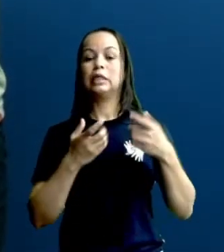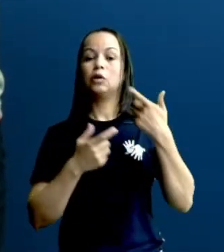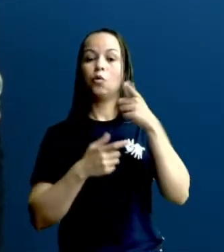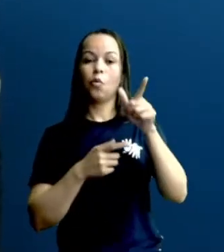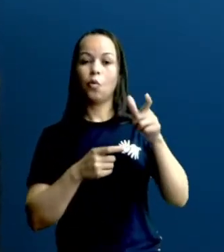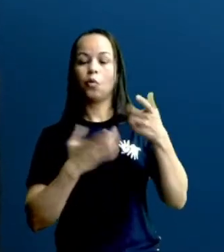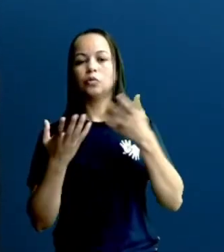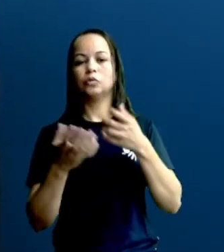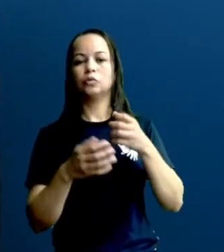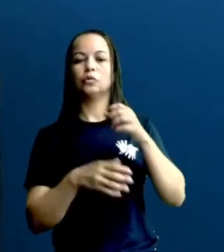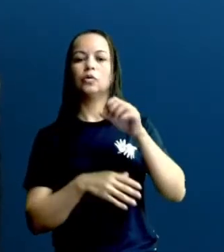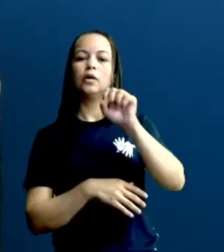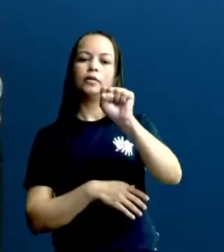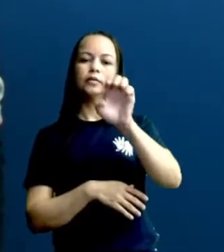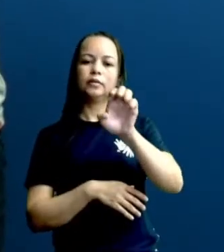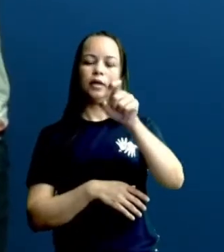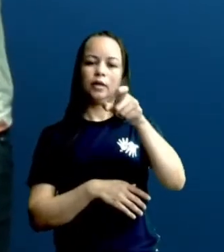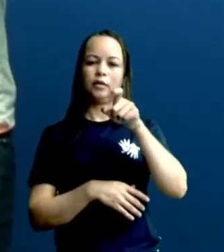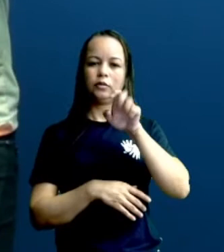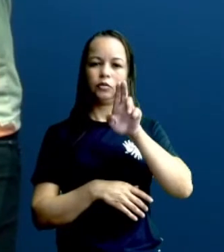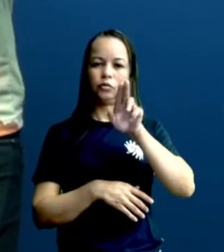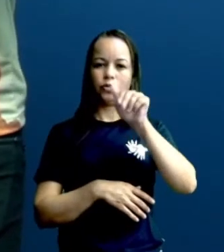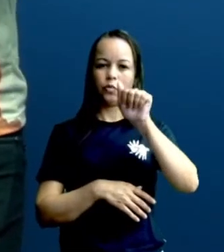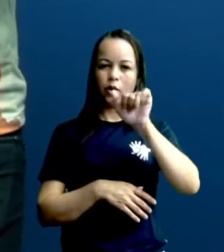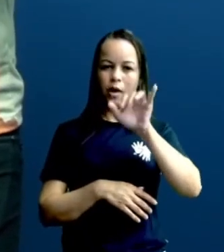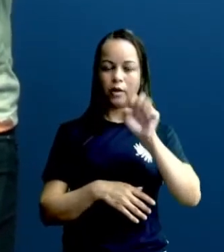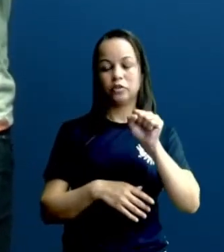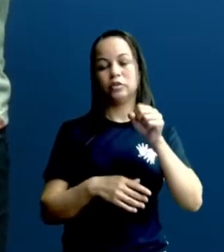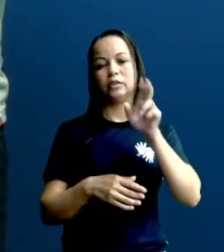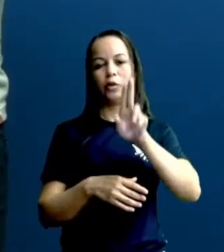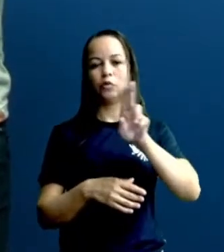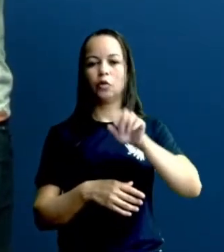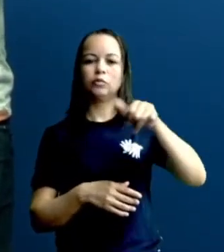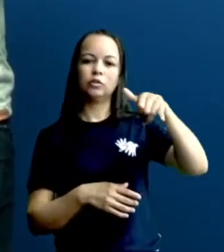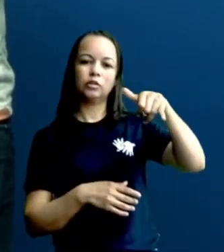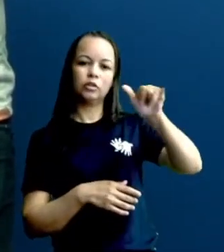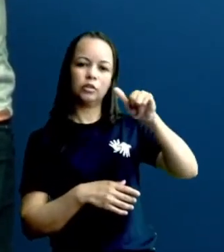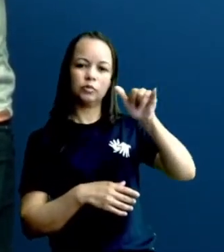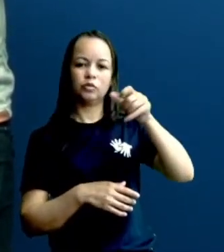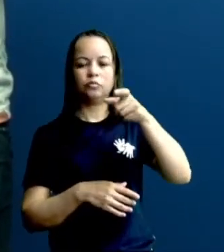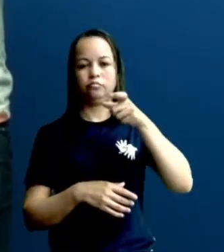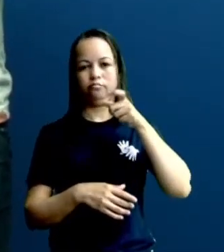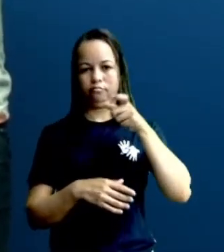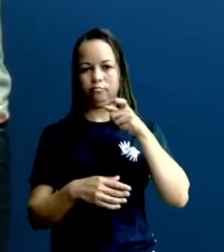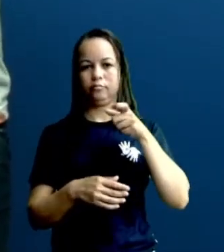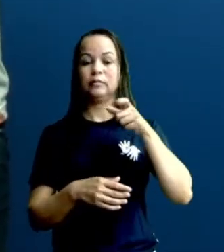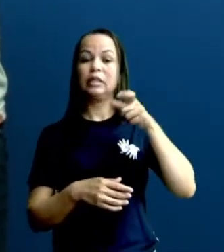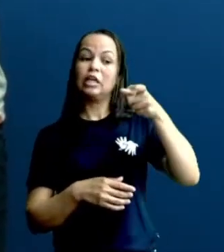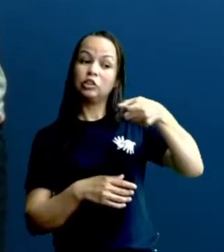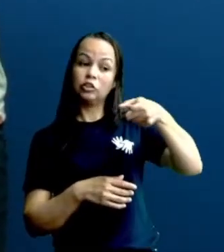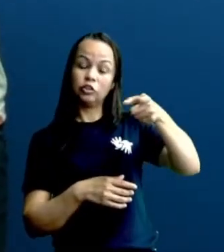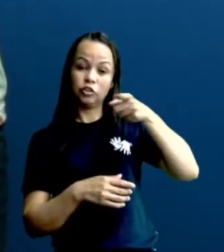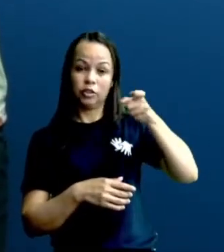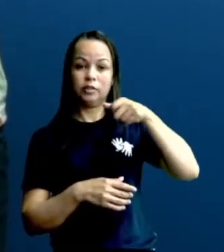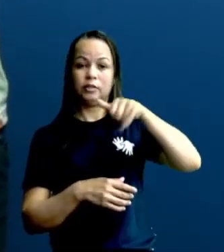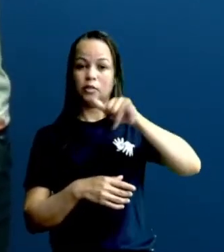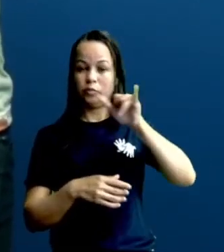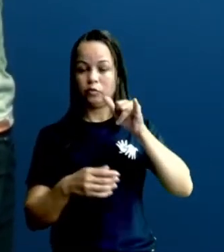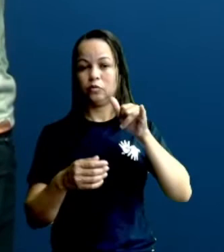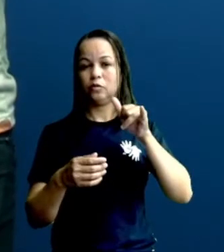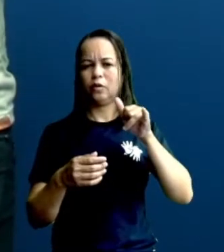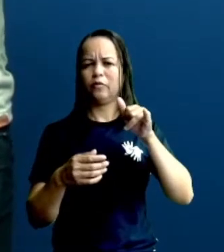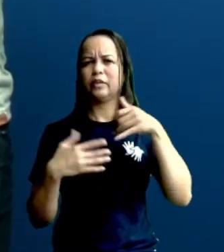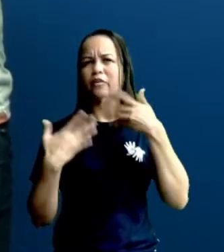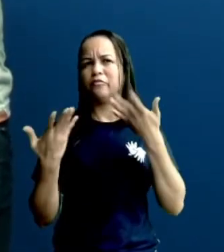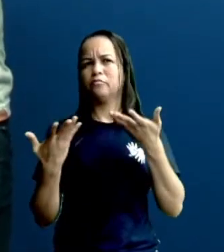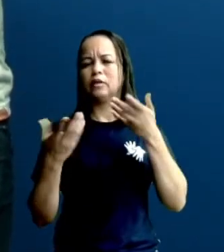sexuais, que serão chamados de cromossomos X e Y. O cromossomo X e Y é que vai definir